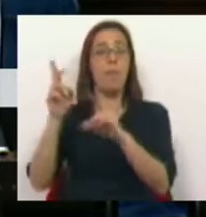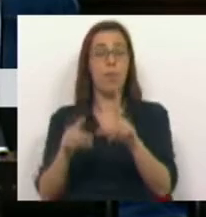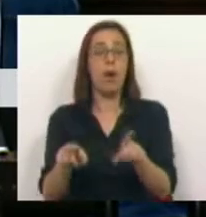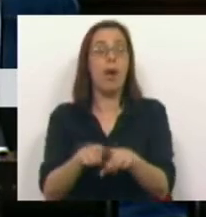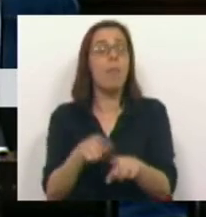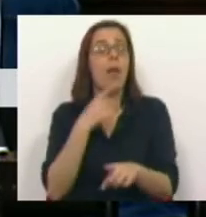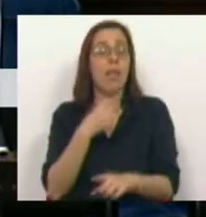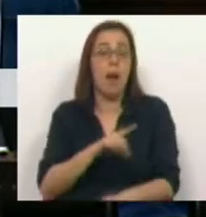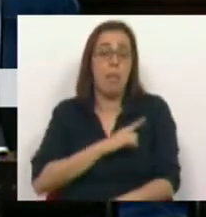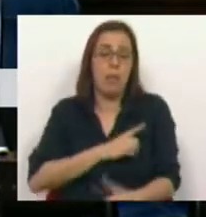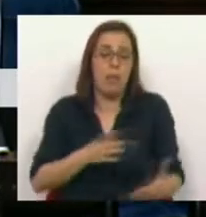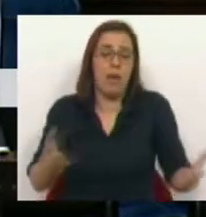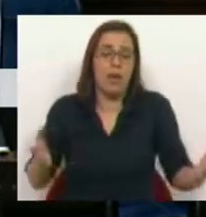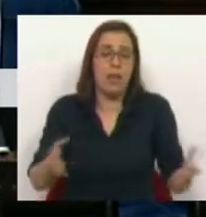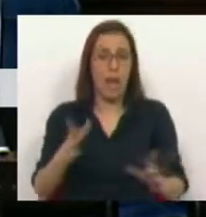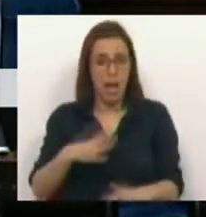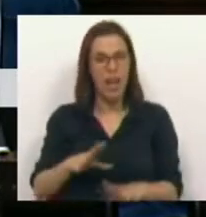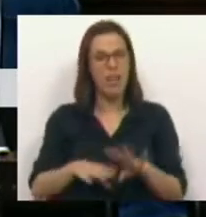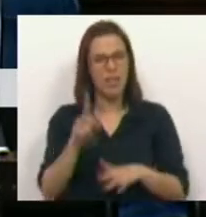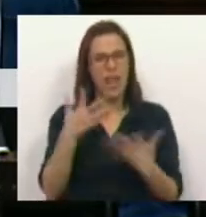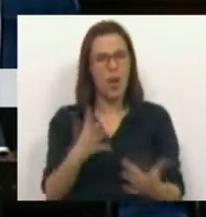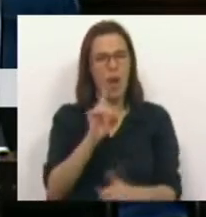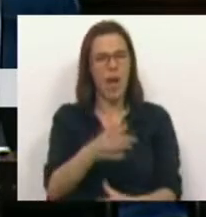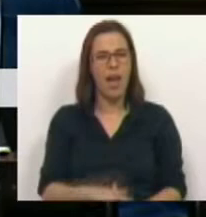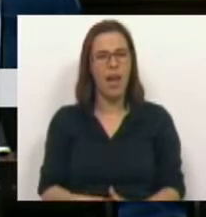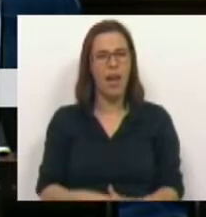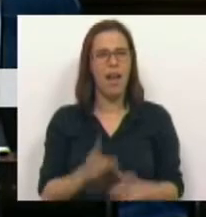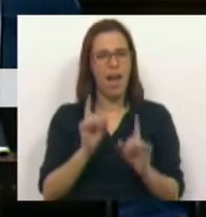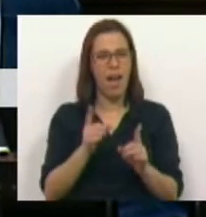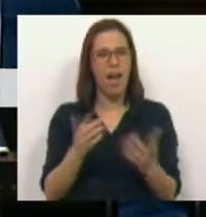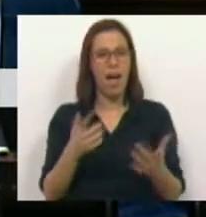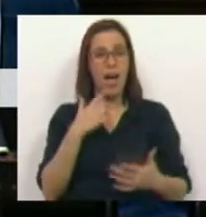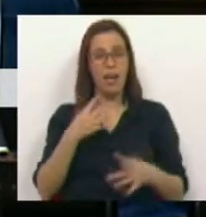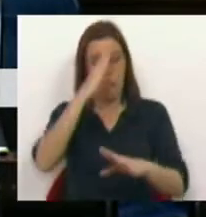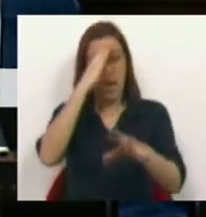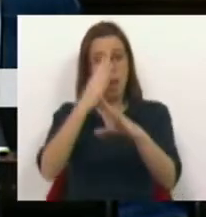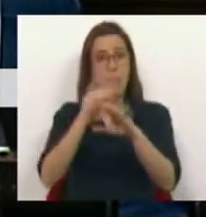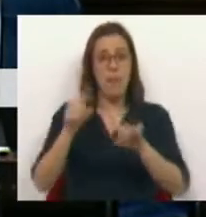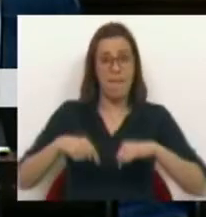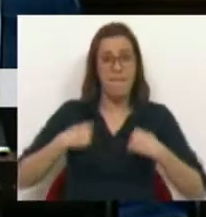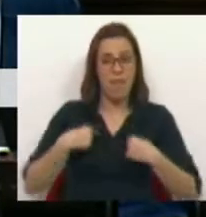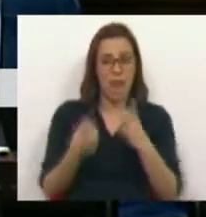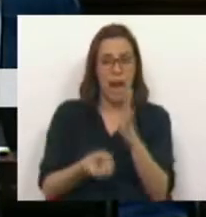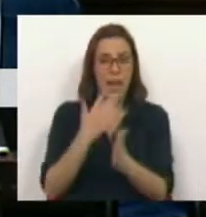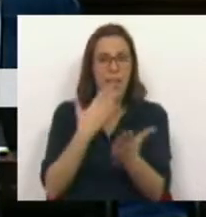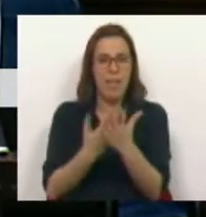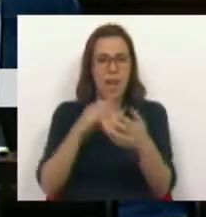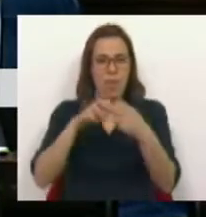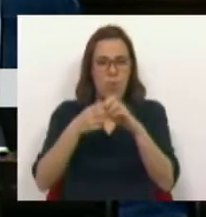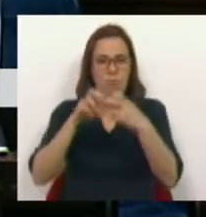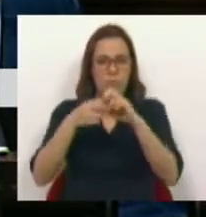o mesmo que dizer privatizá-la. É isso que quer fazer agora? É É uma por isso que pergunta. está tão empenhado em criar dificuldades